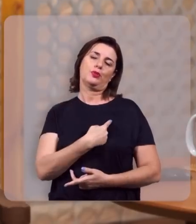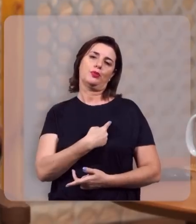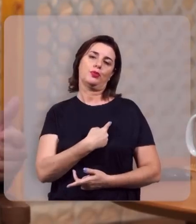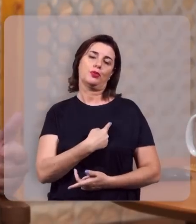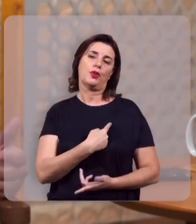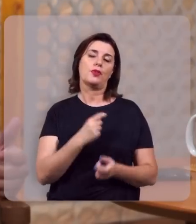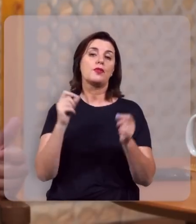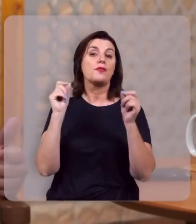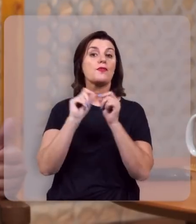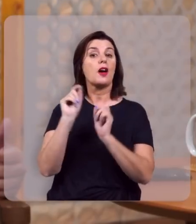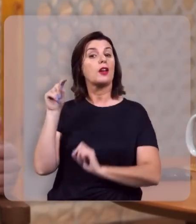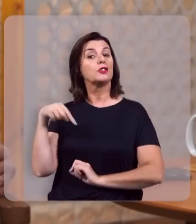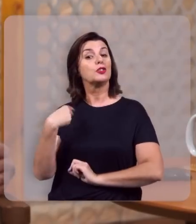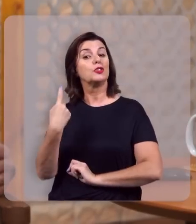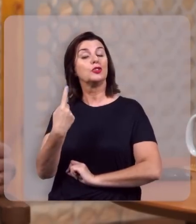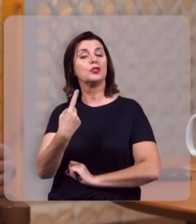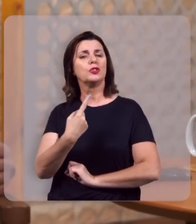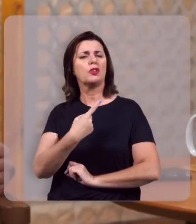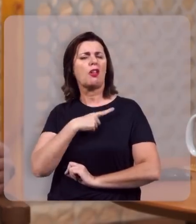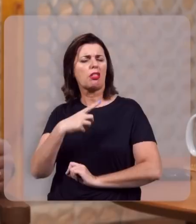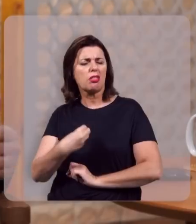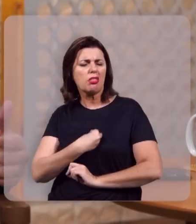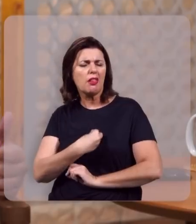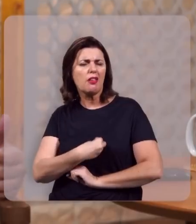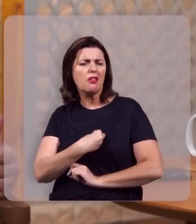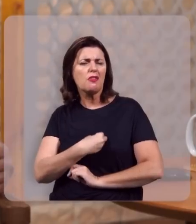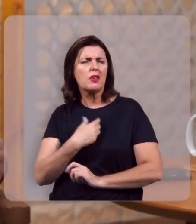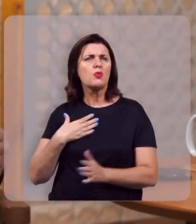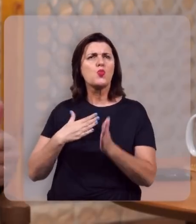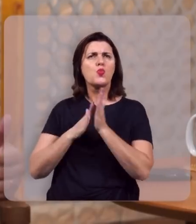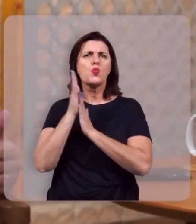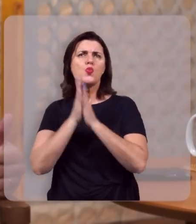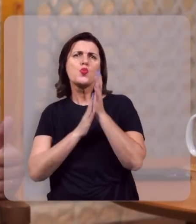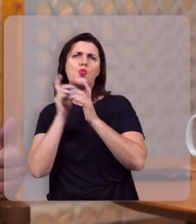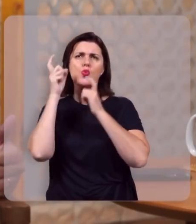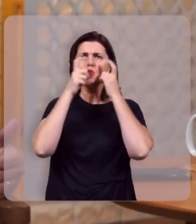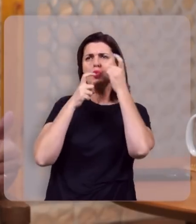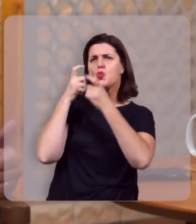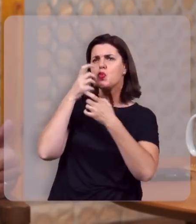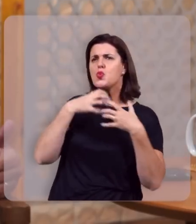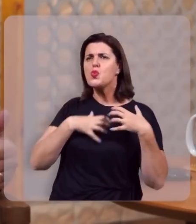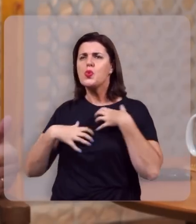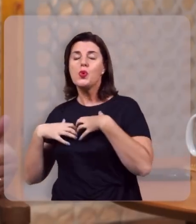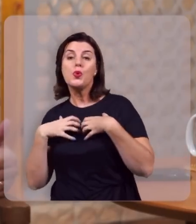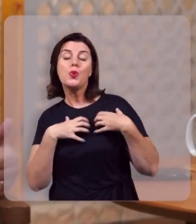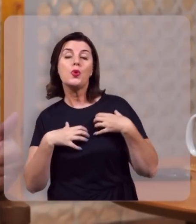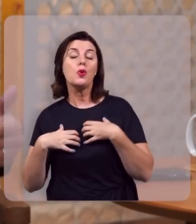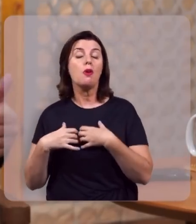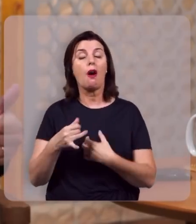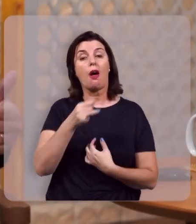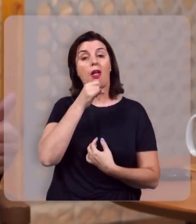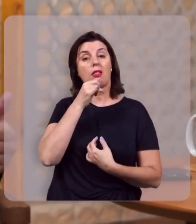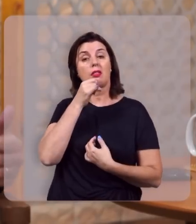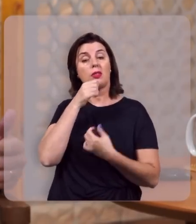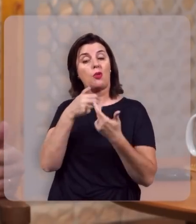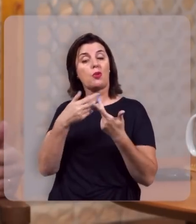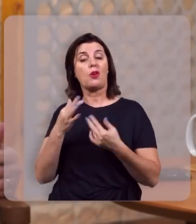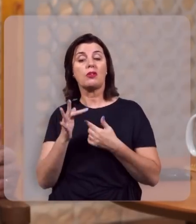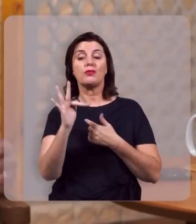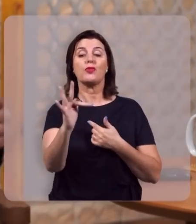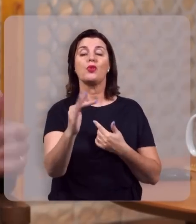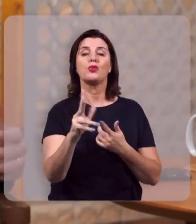e nos faz então andarmos ansiosos, preocupados por aquilo que ainda